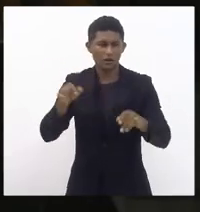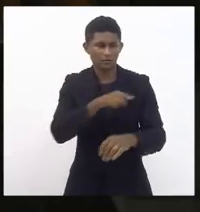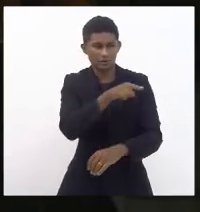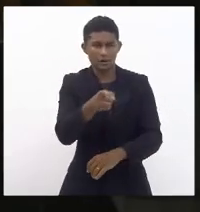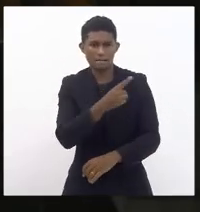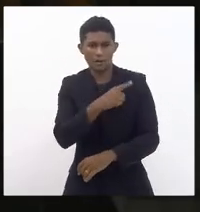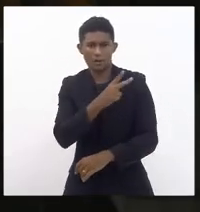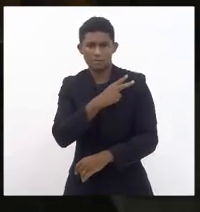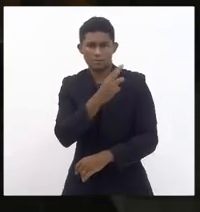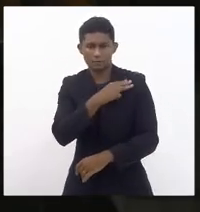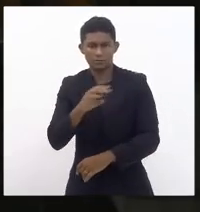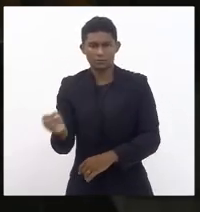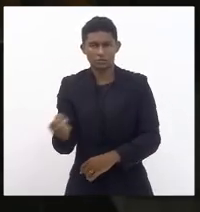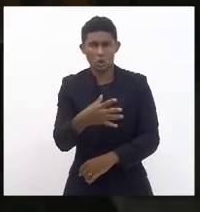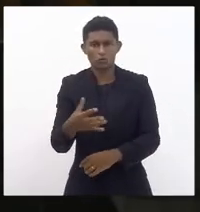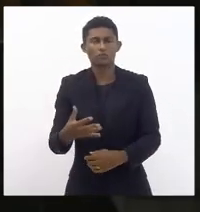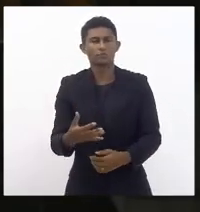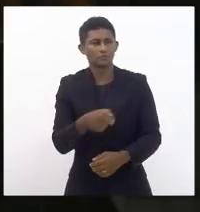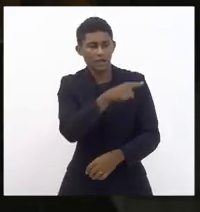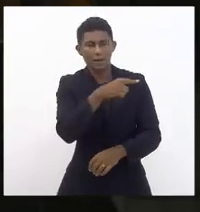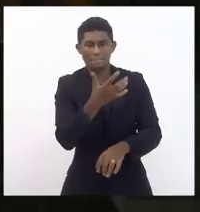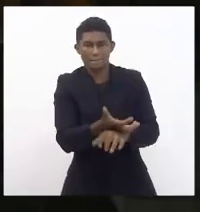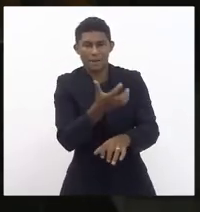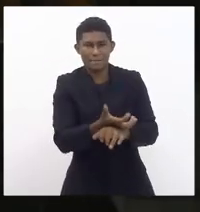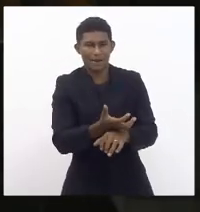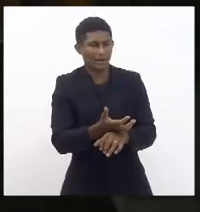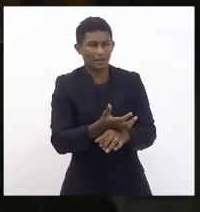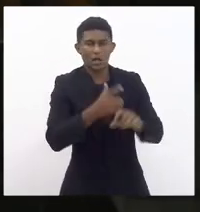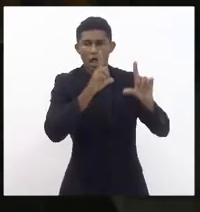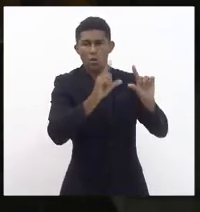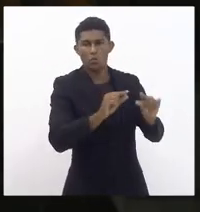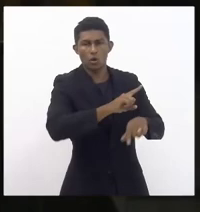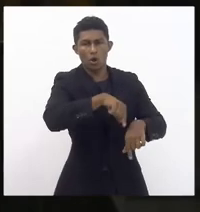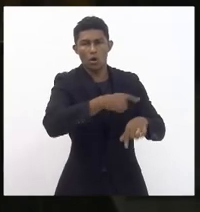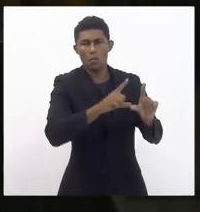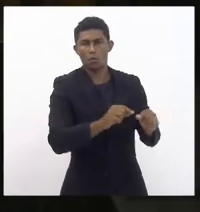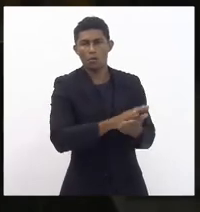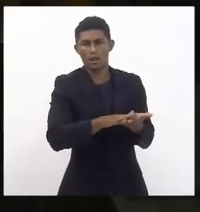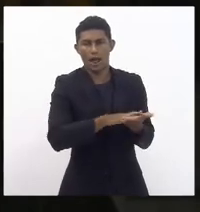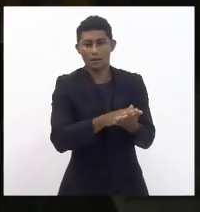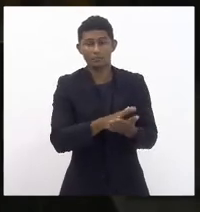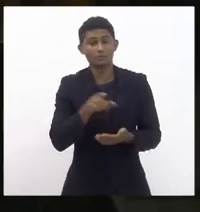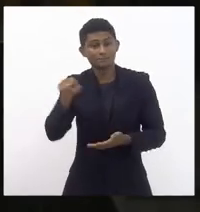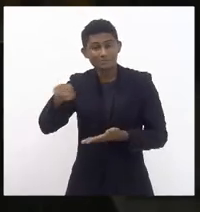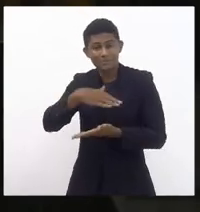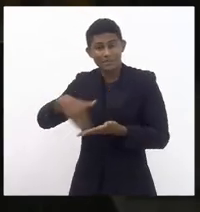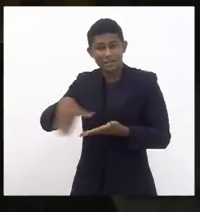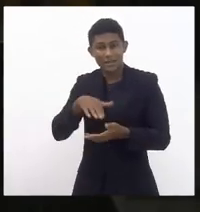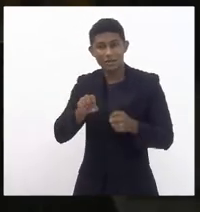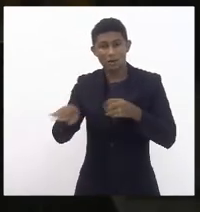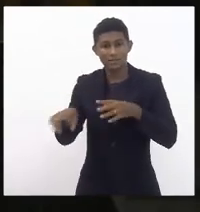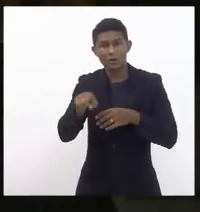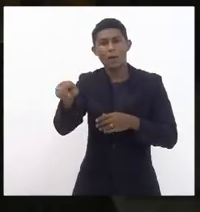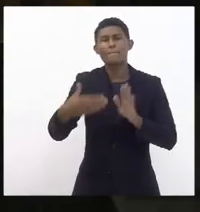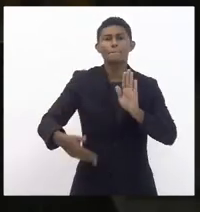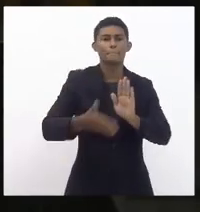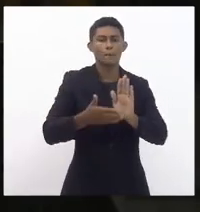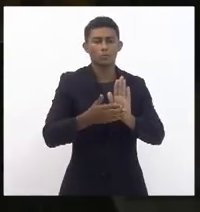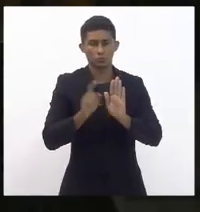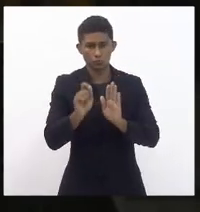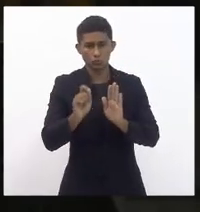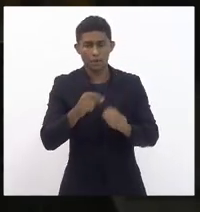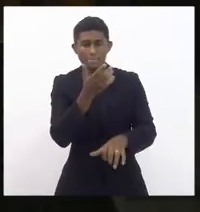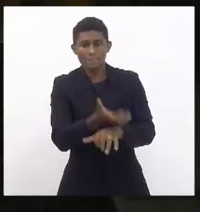reforma do ensino médio sem cortar disciplina Enquanto isso a proposta da Seduc é de corte radical nas disciplinas